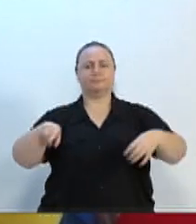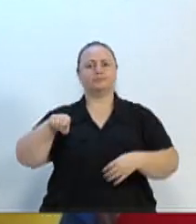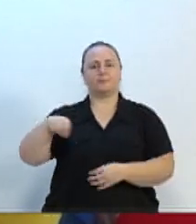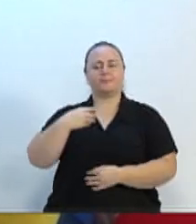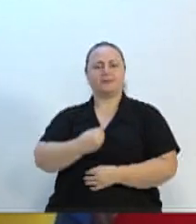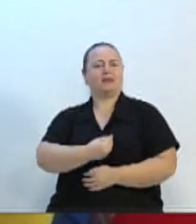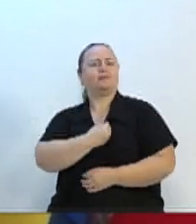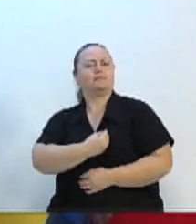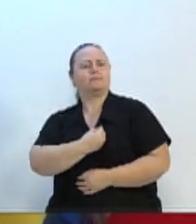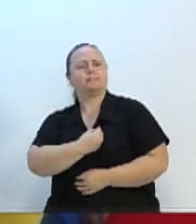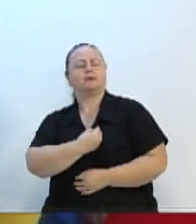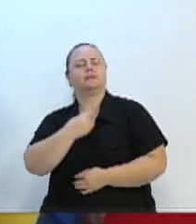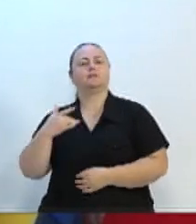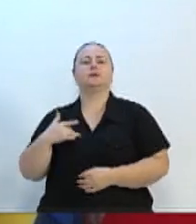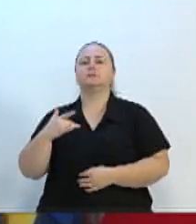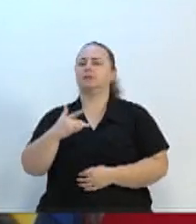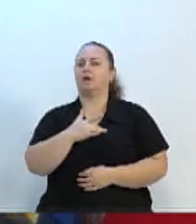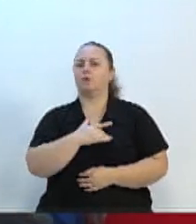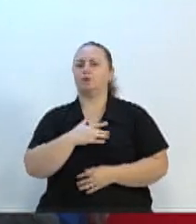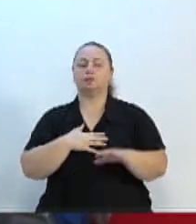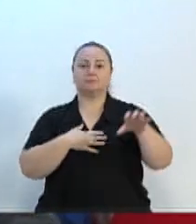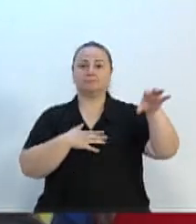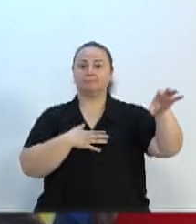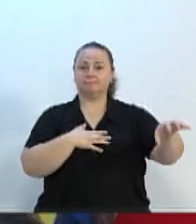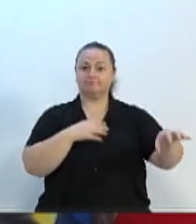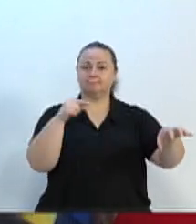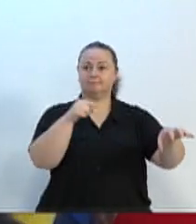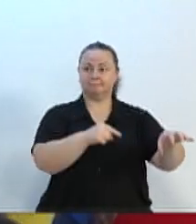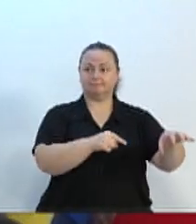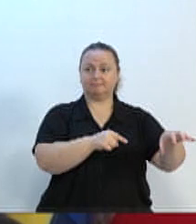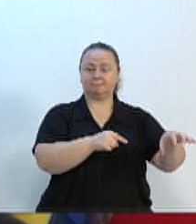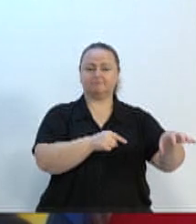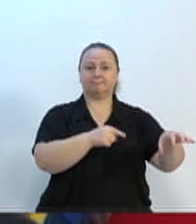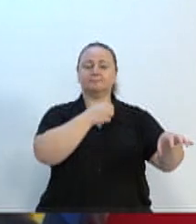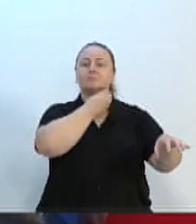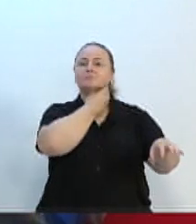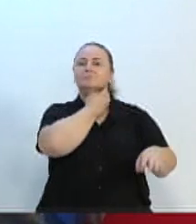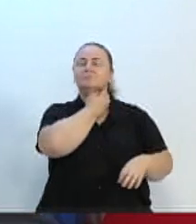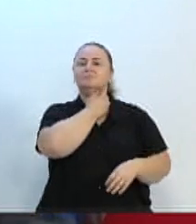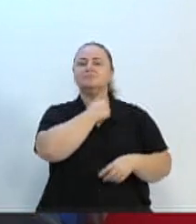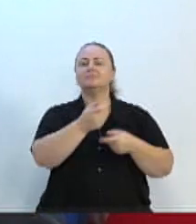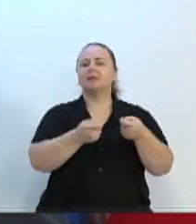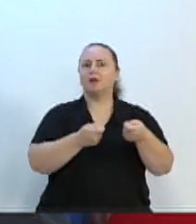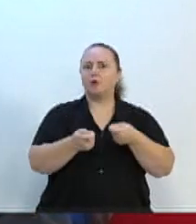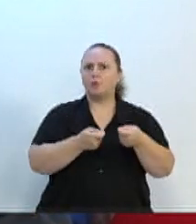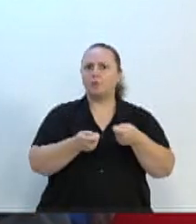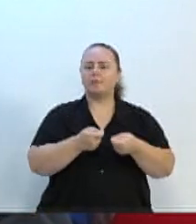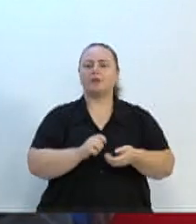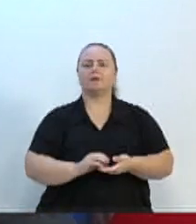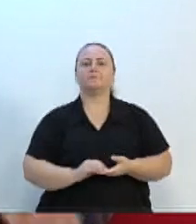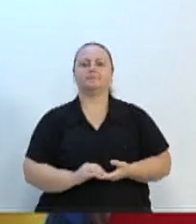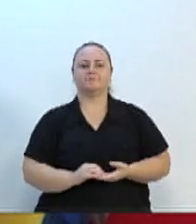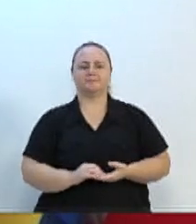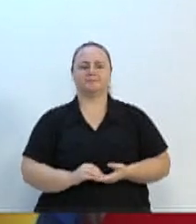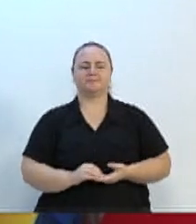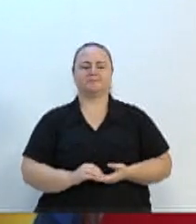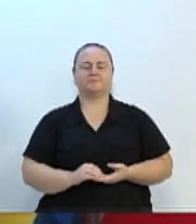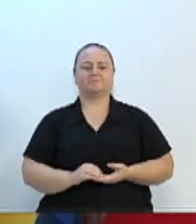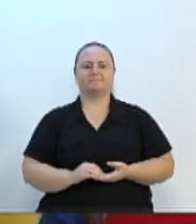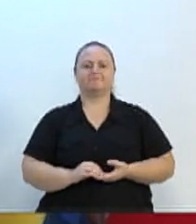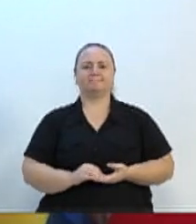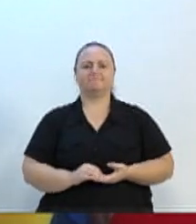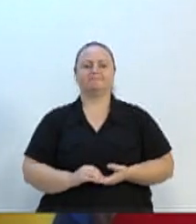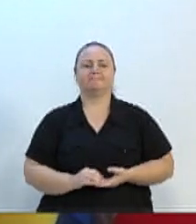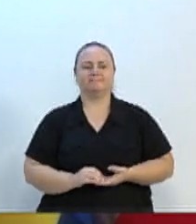saúde, e a segunda é a vertente da economia, das finanças. E